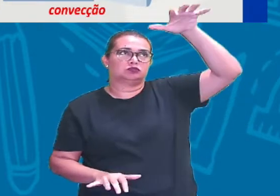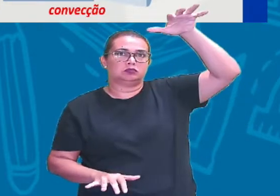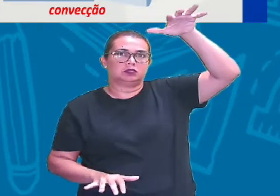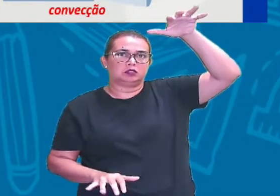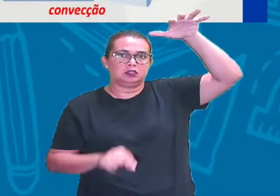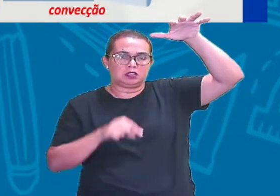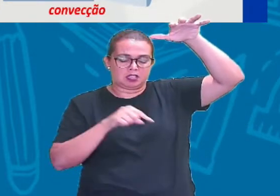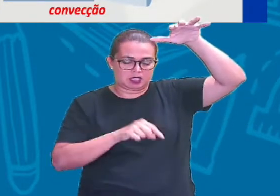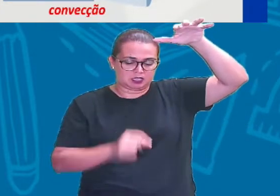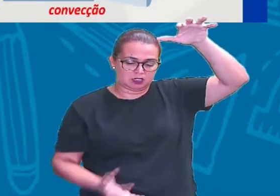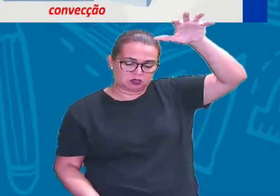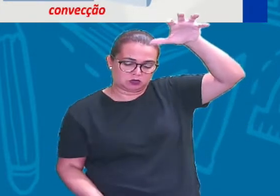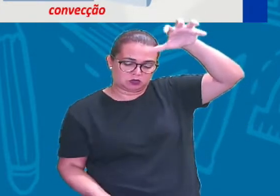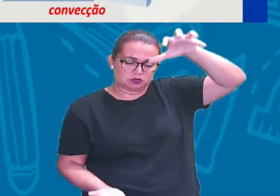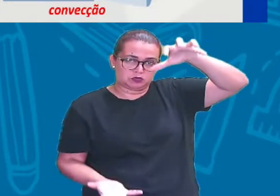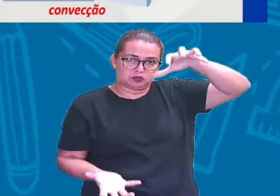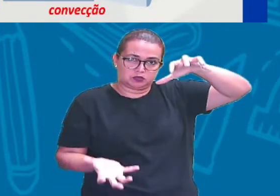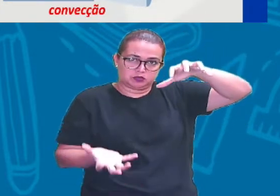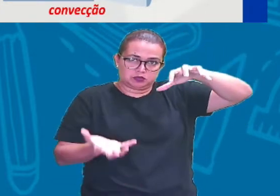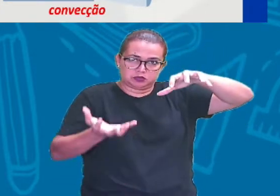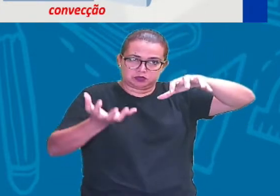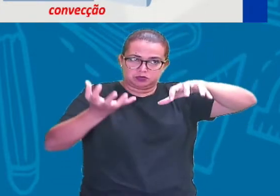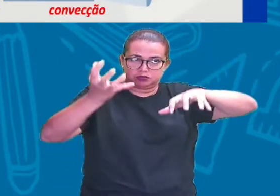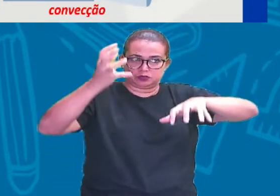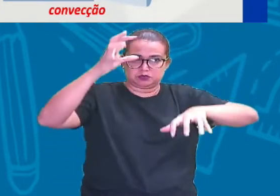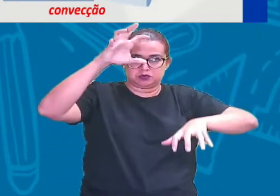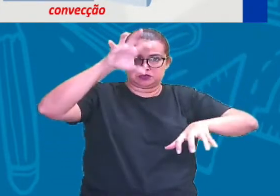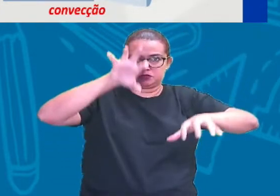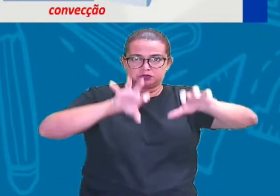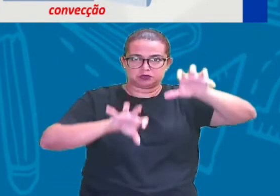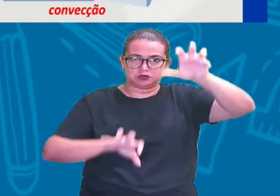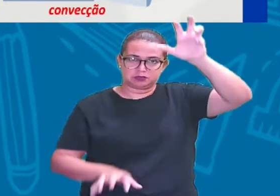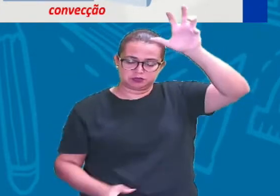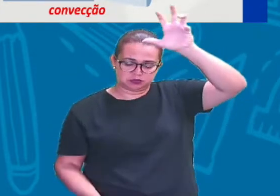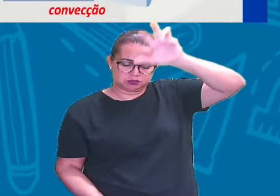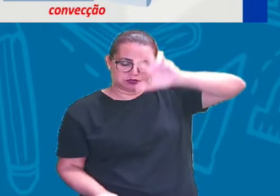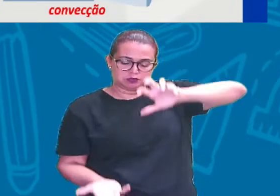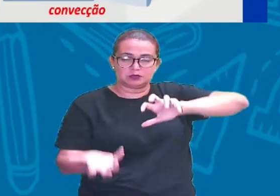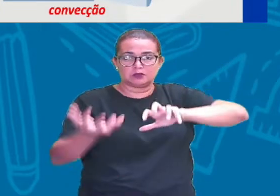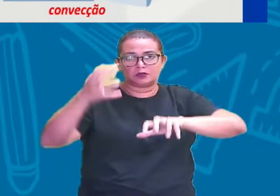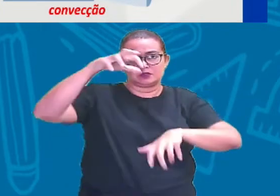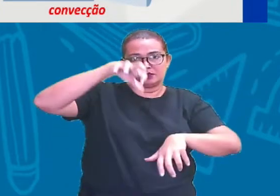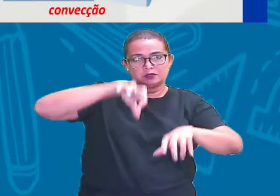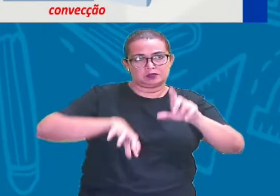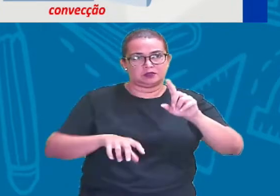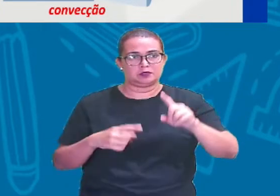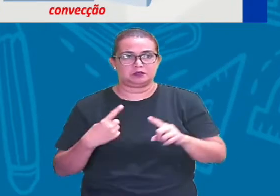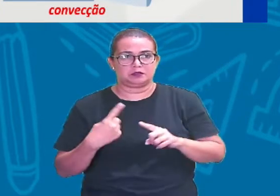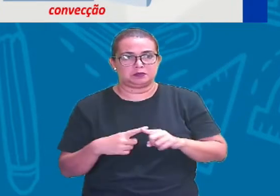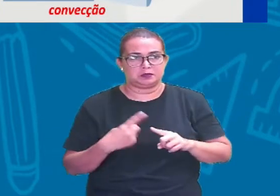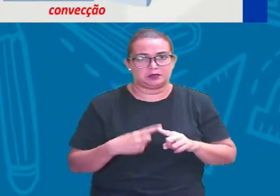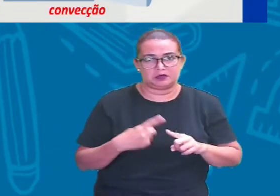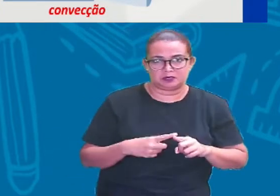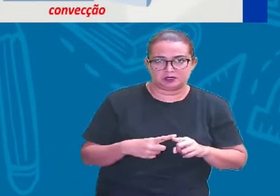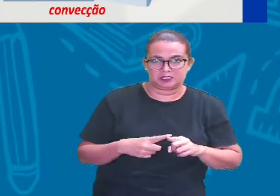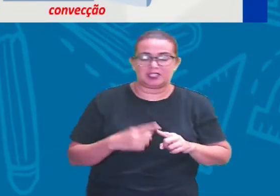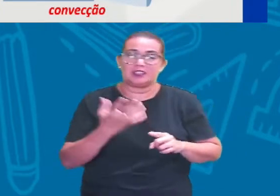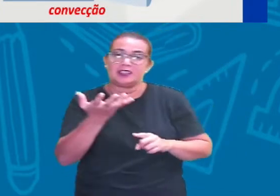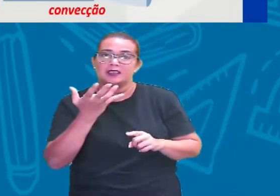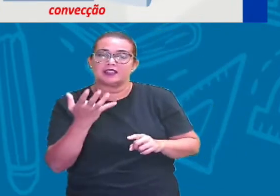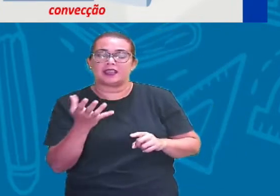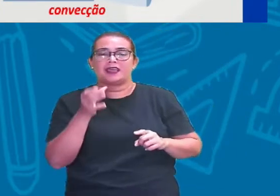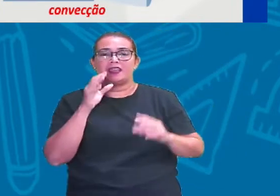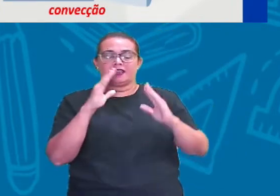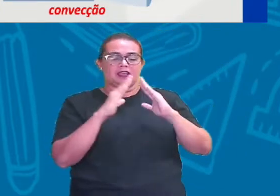casa, eu coloco a lareira próximo ao piso. Por quê? Porque o ar quente ele vai subir,